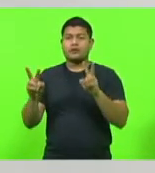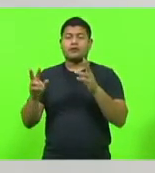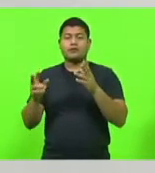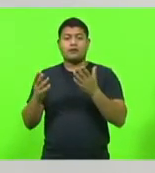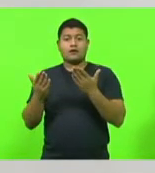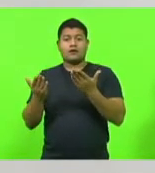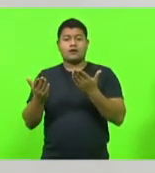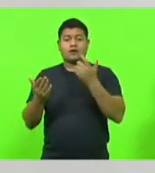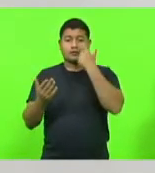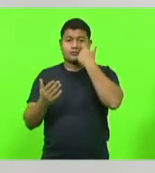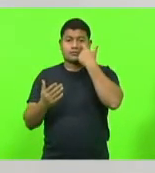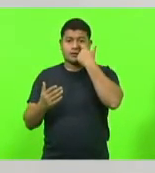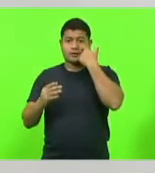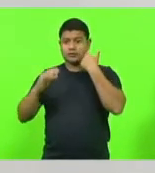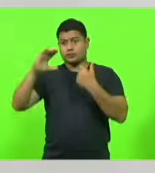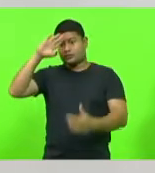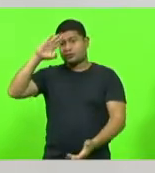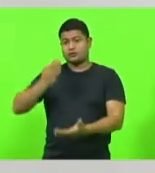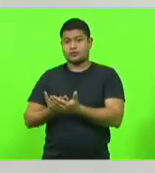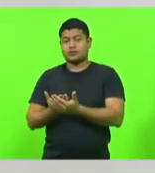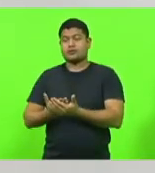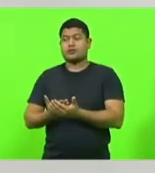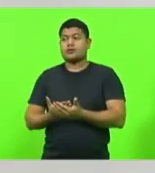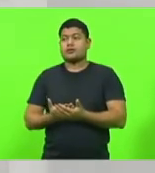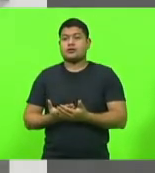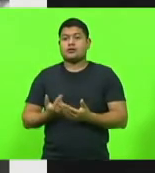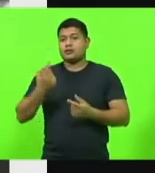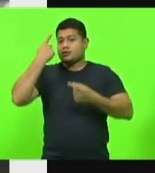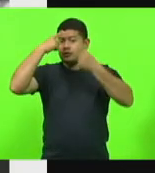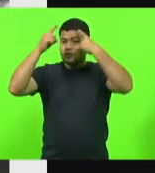3 fundadores, que aí estão